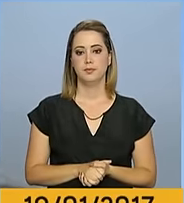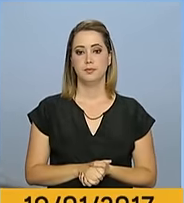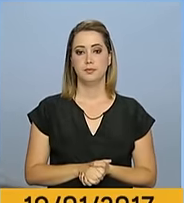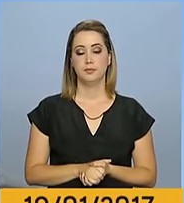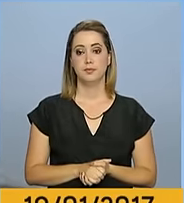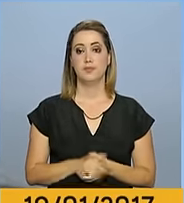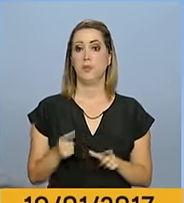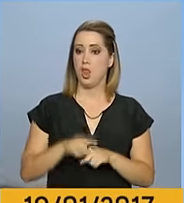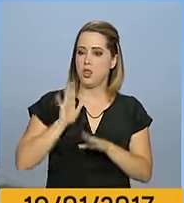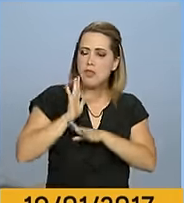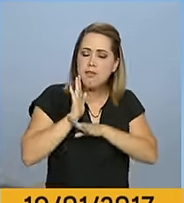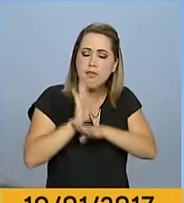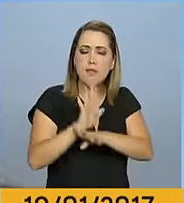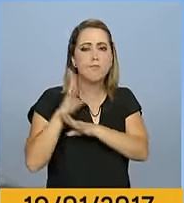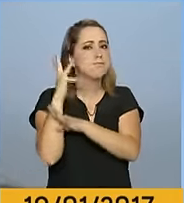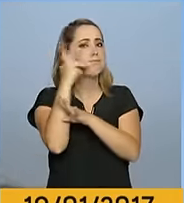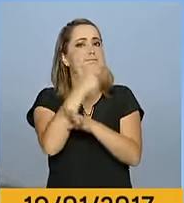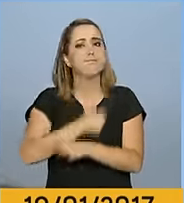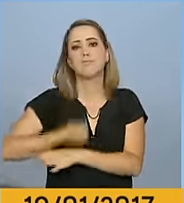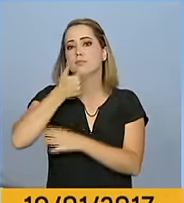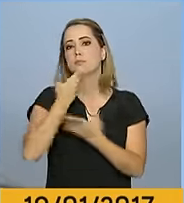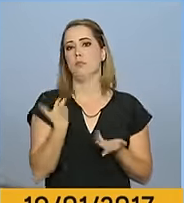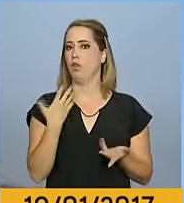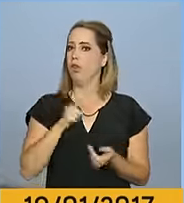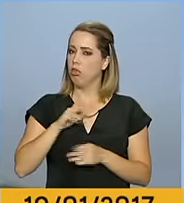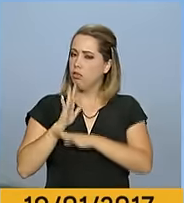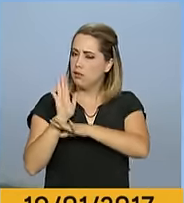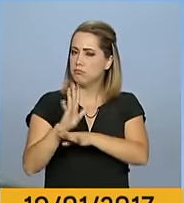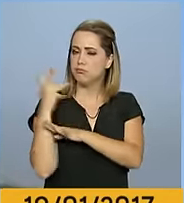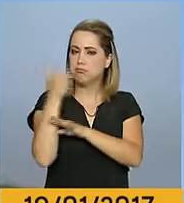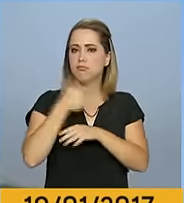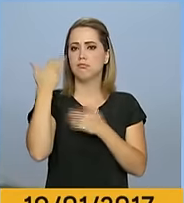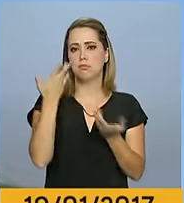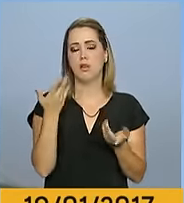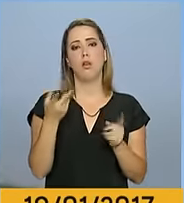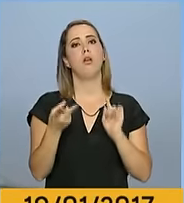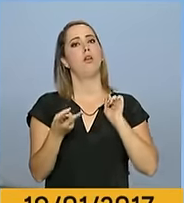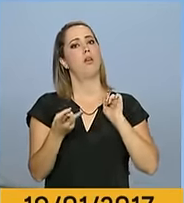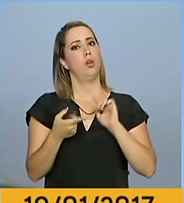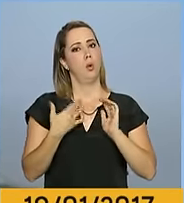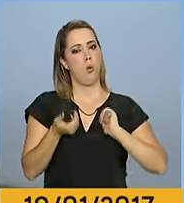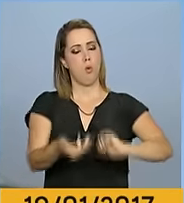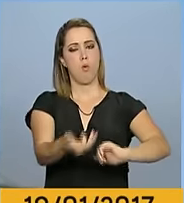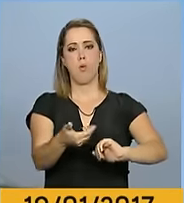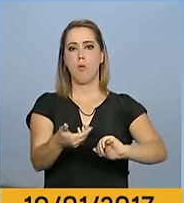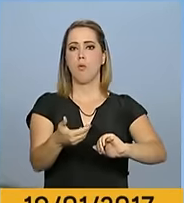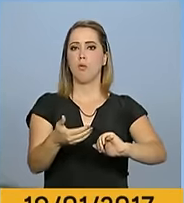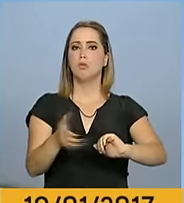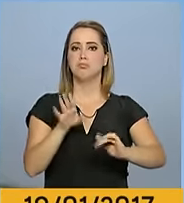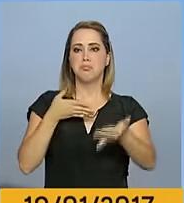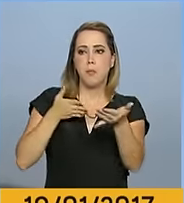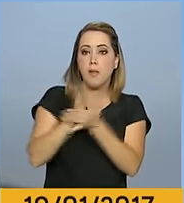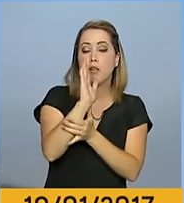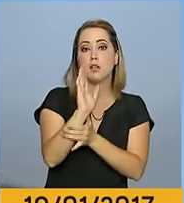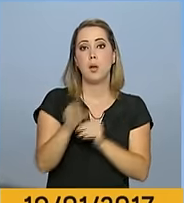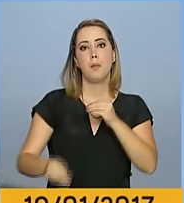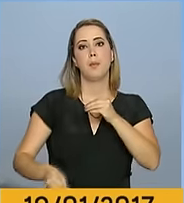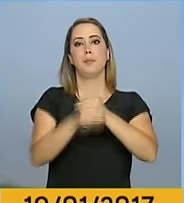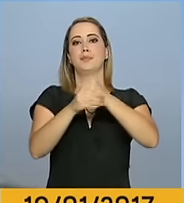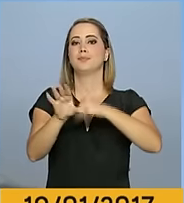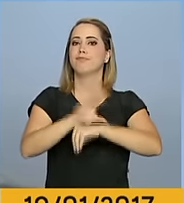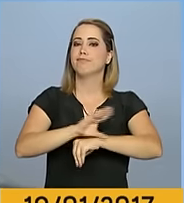E ganhou um apoio extraordinário. Um apoio extraordinário. Quando o Congresso Nacional aprova uma proposta de emenda